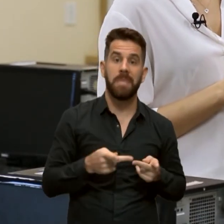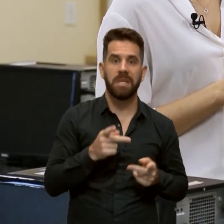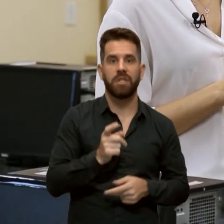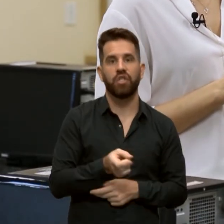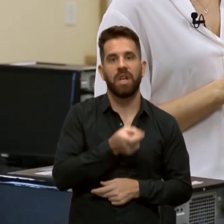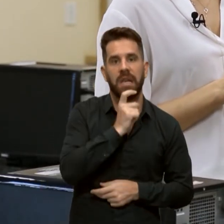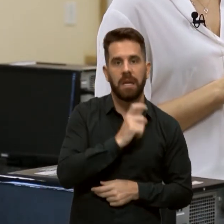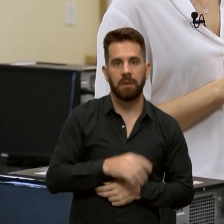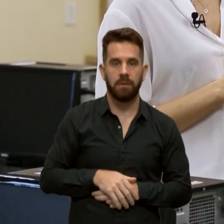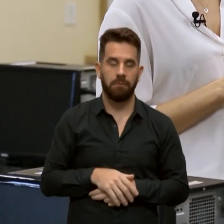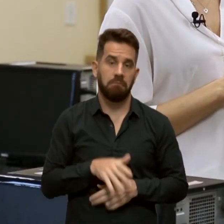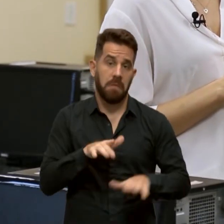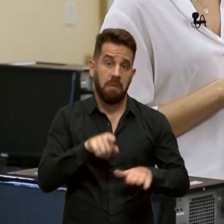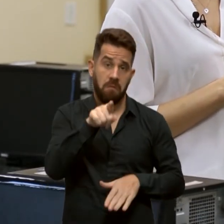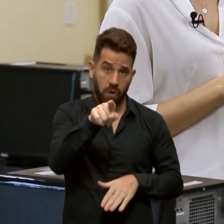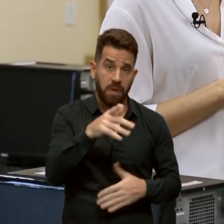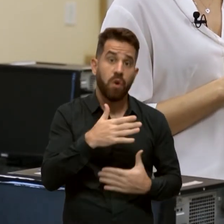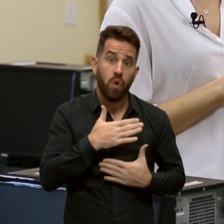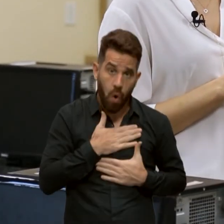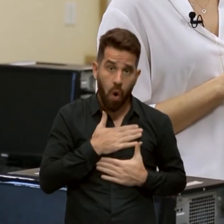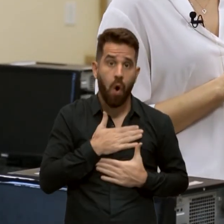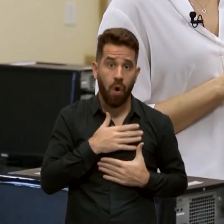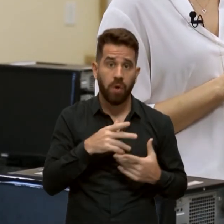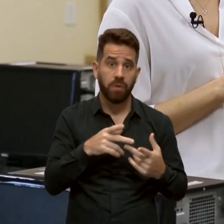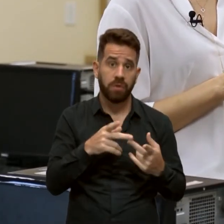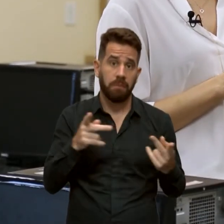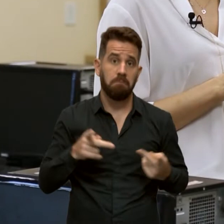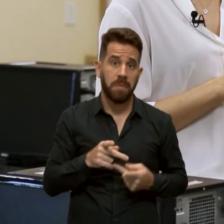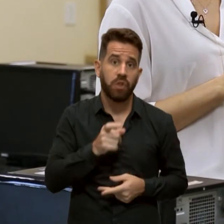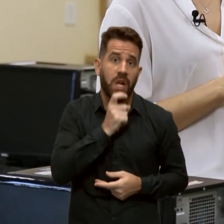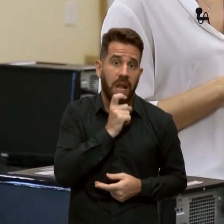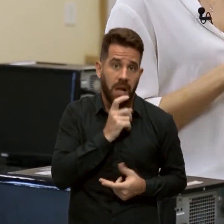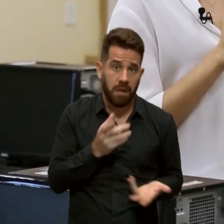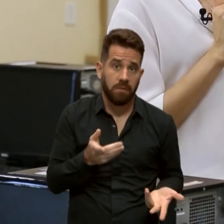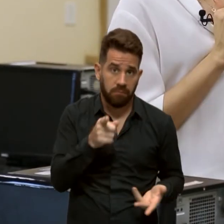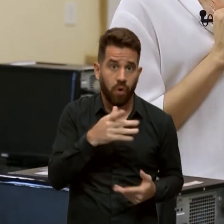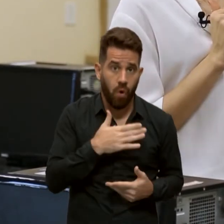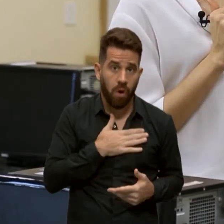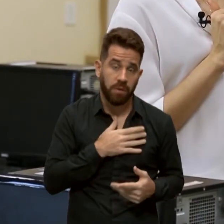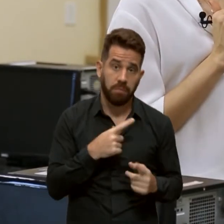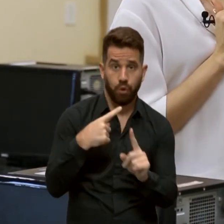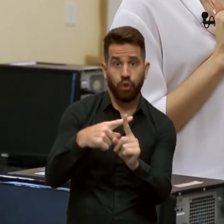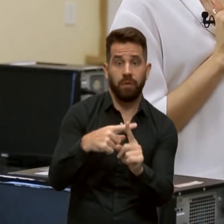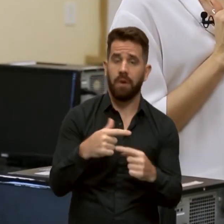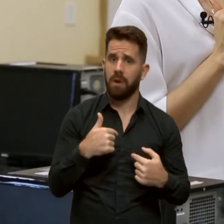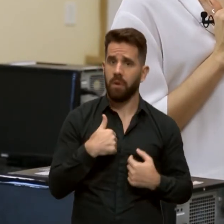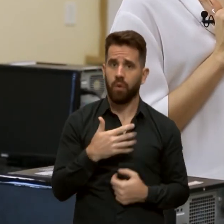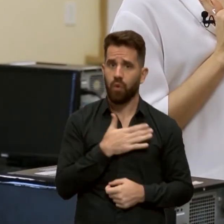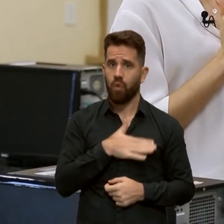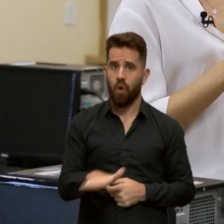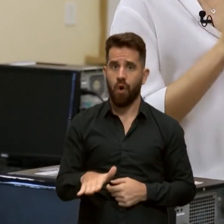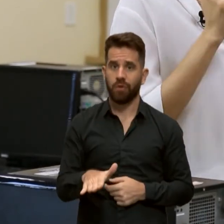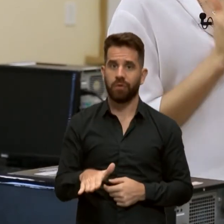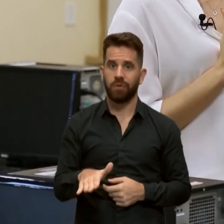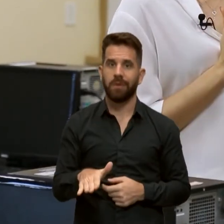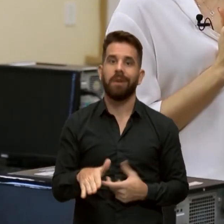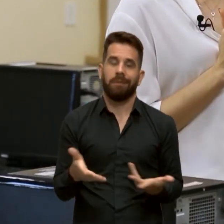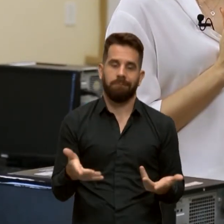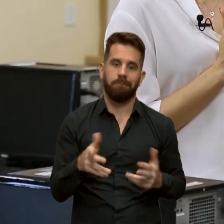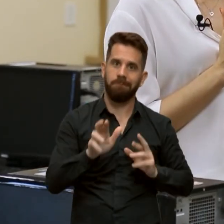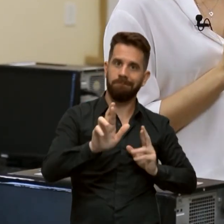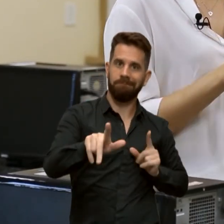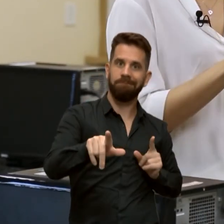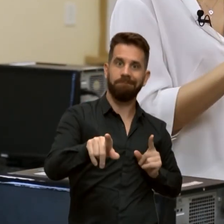você gosta de pizza gelada, então para você é positiva essa frase, é boa. Para mim, eu já não gosto de pizza gelada, então para mim